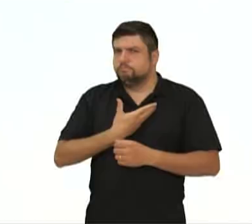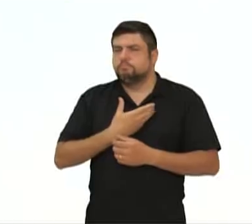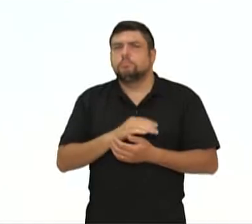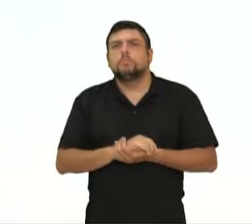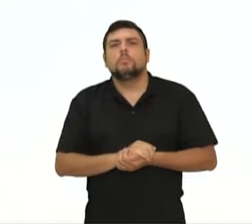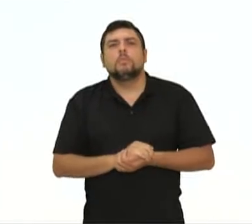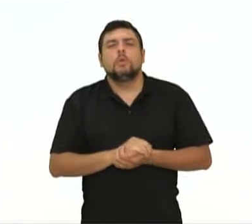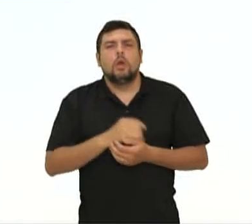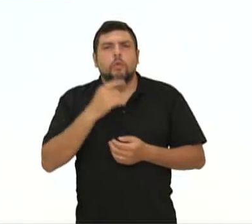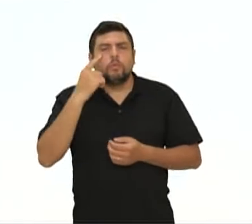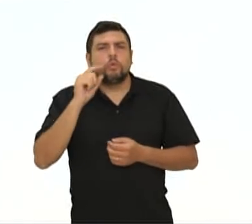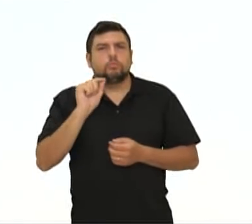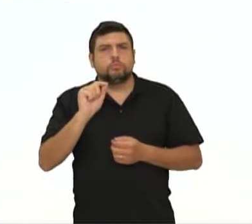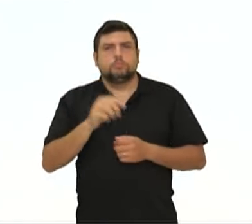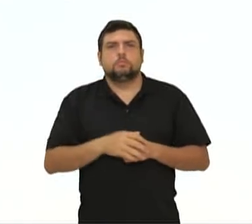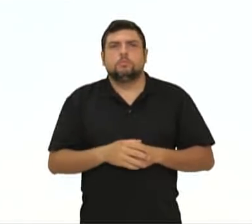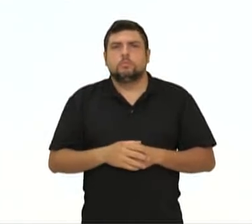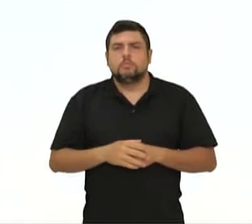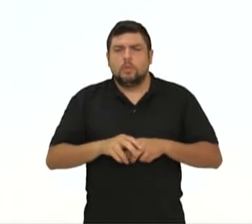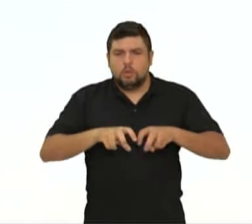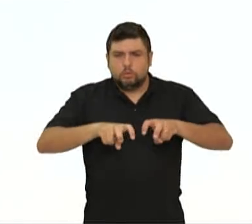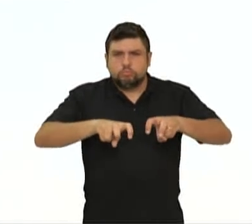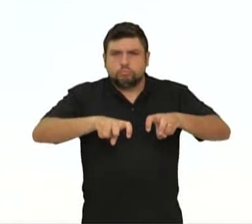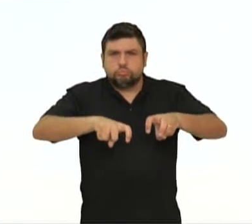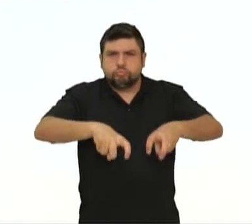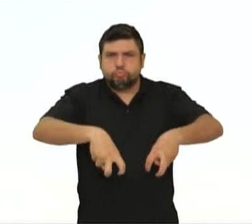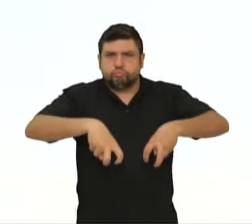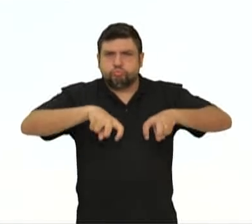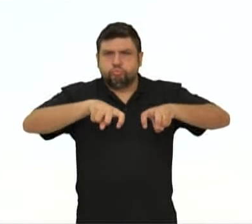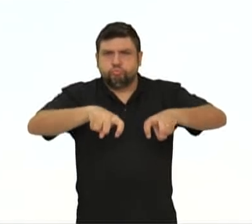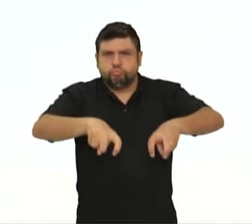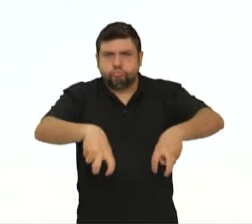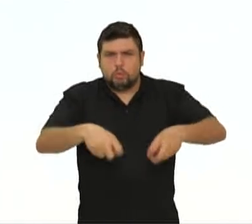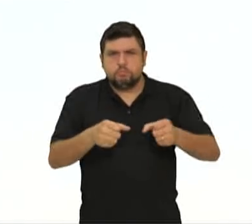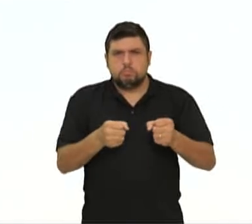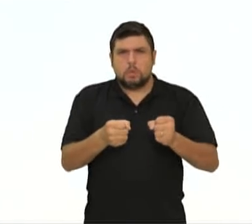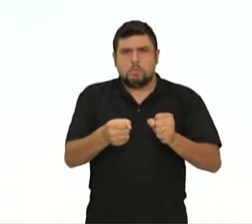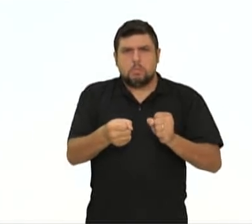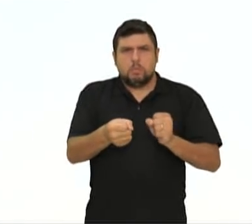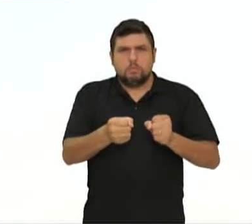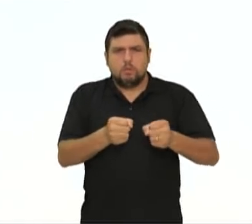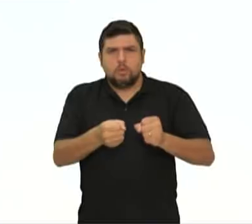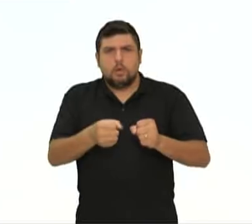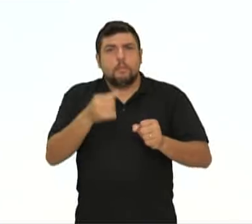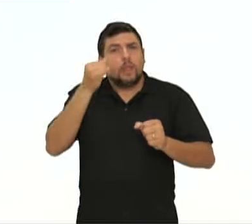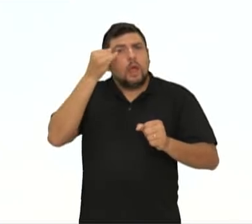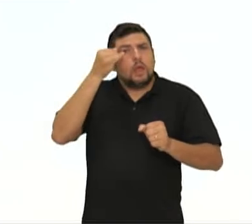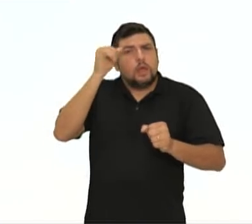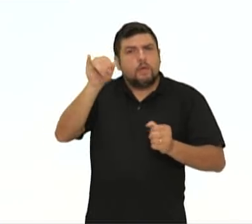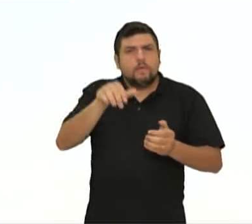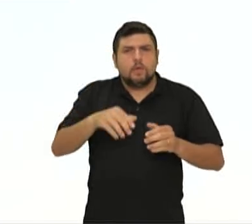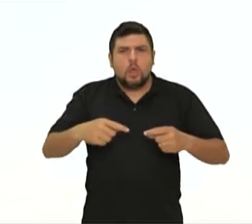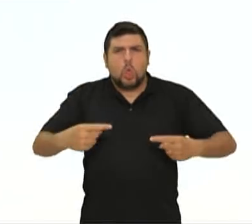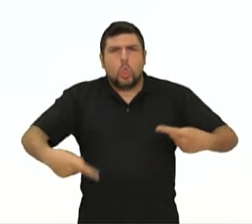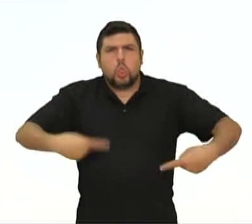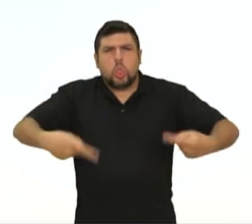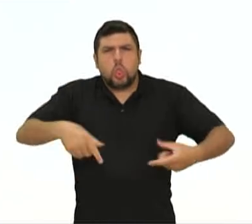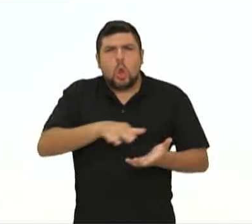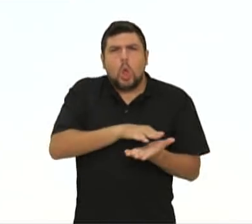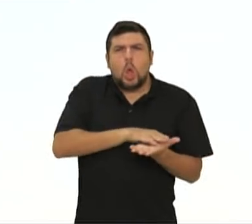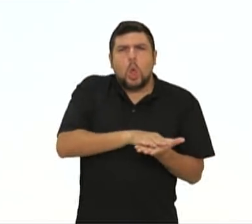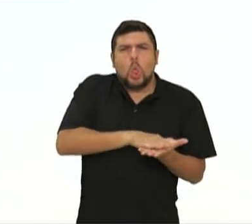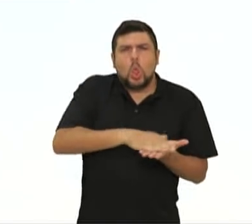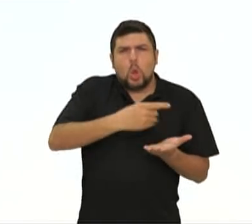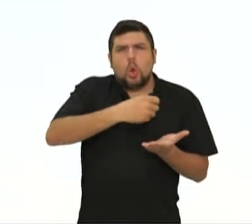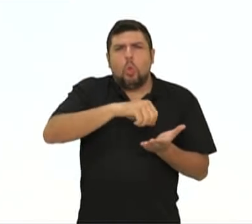curiosidade? Para segurar a tração e reduzir a patinagem, é necessário adicionar peso ao trator. A